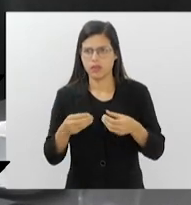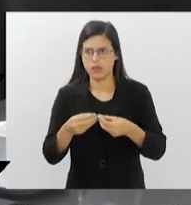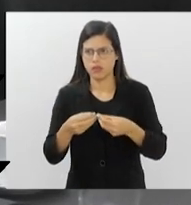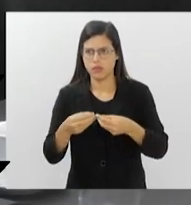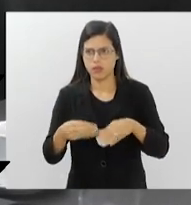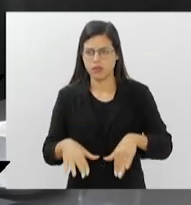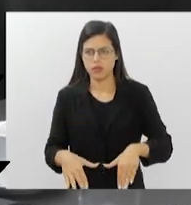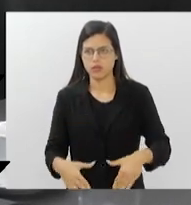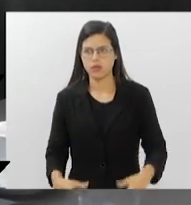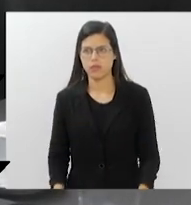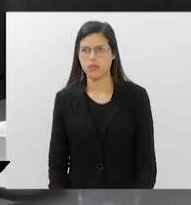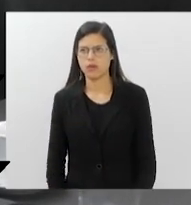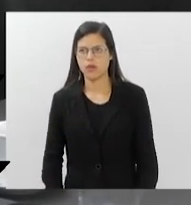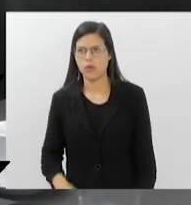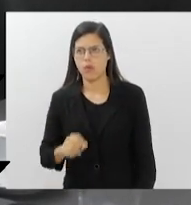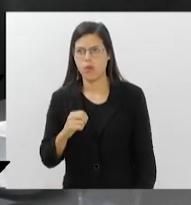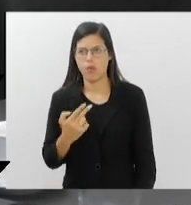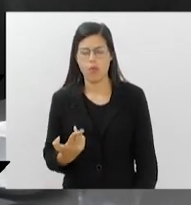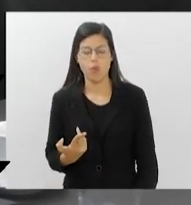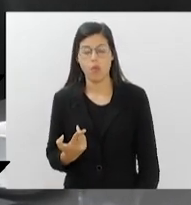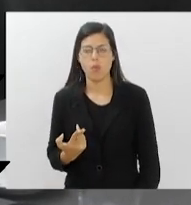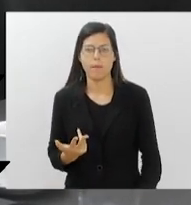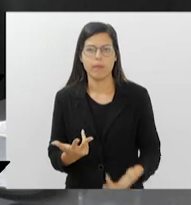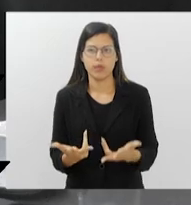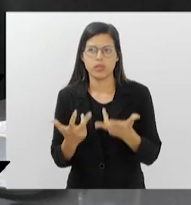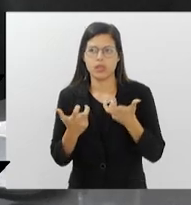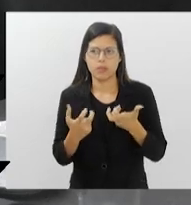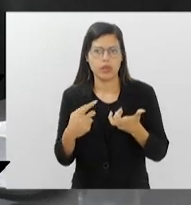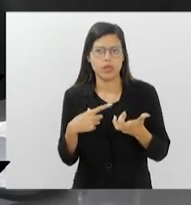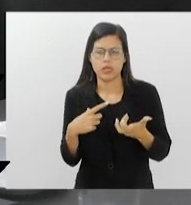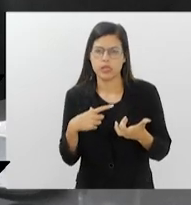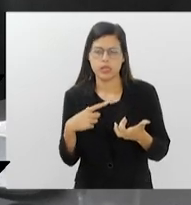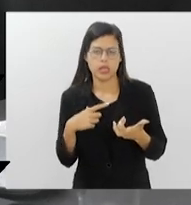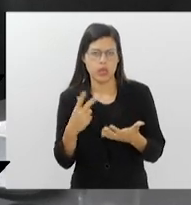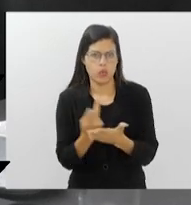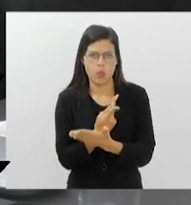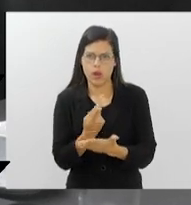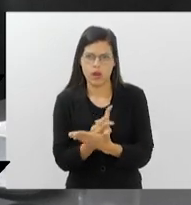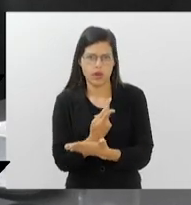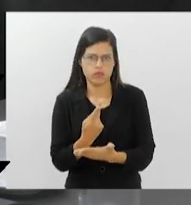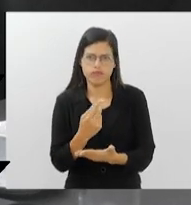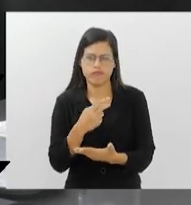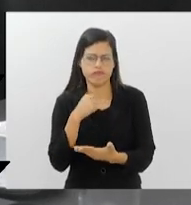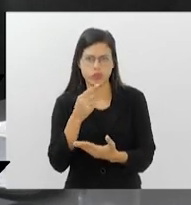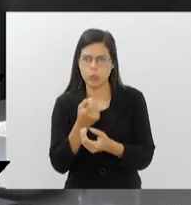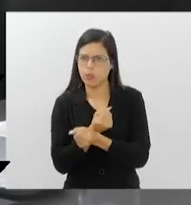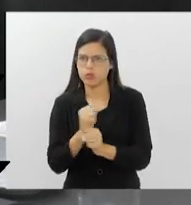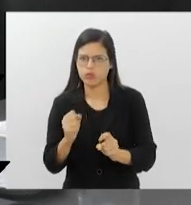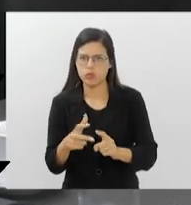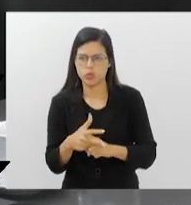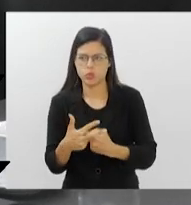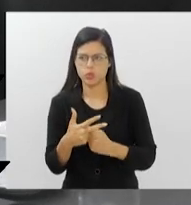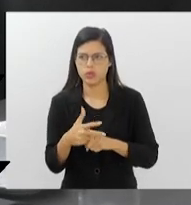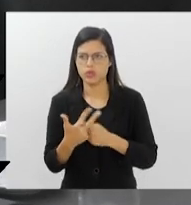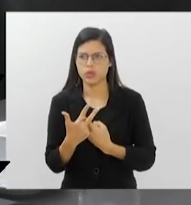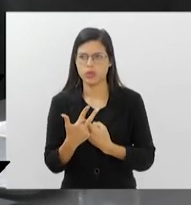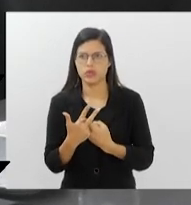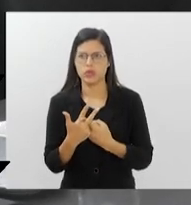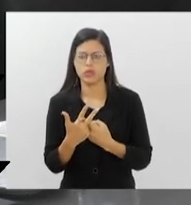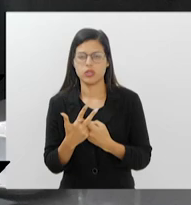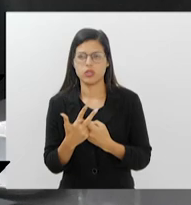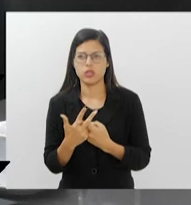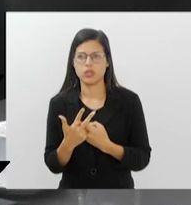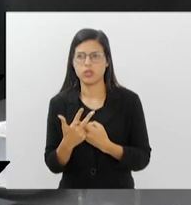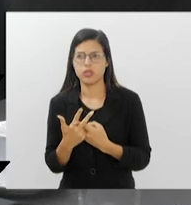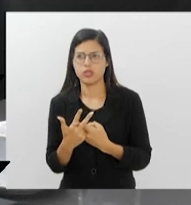prejudiced ou mesma constatação de um vício insanável eu não me afasto da tese